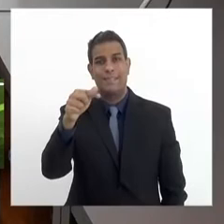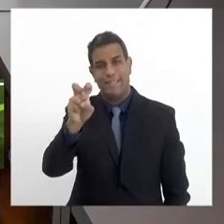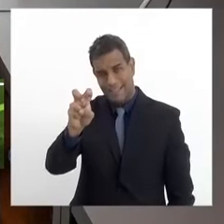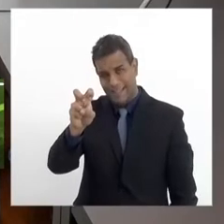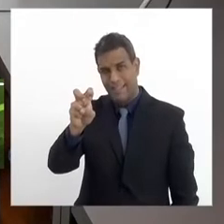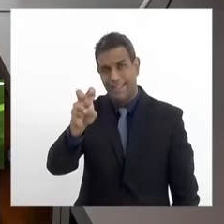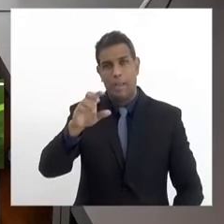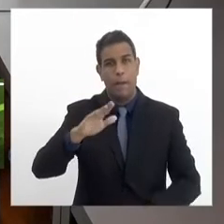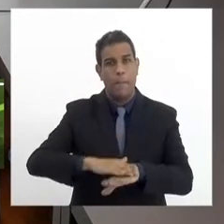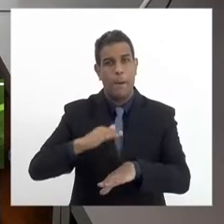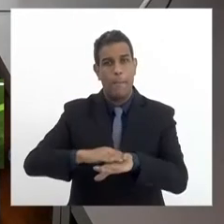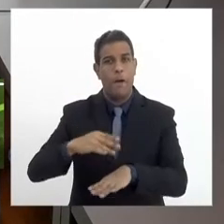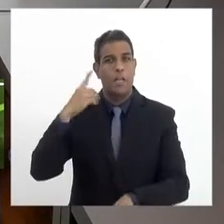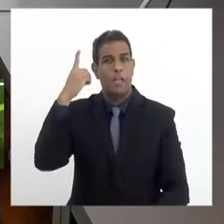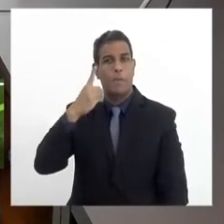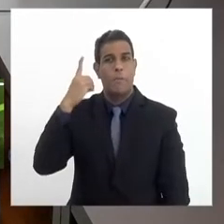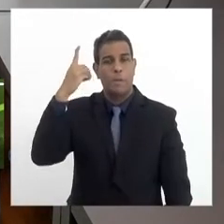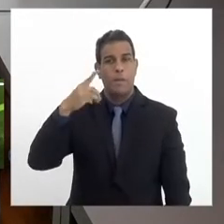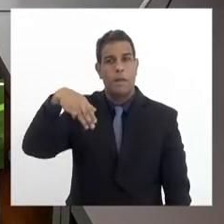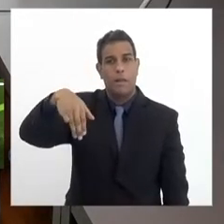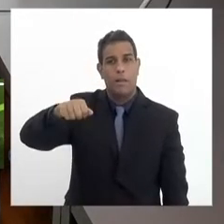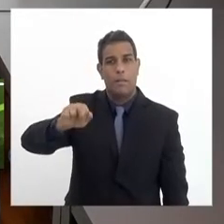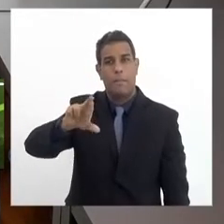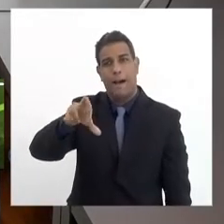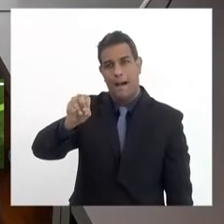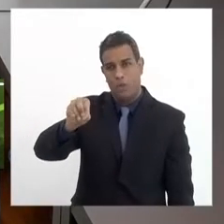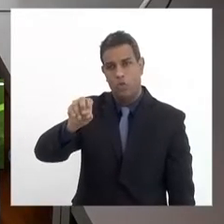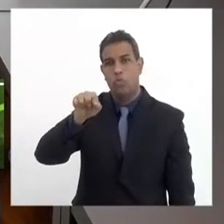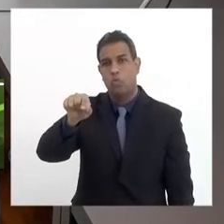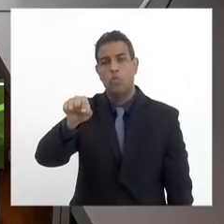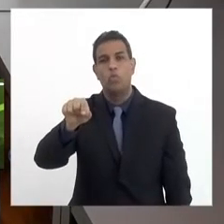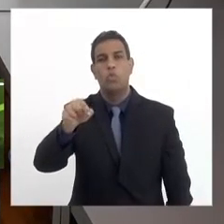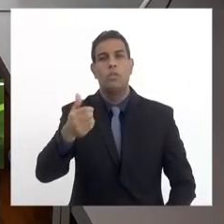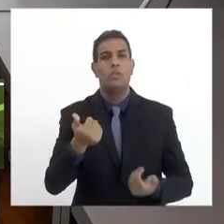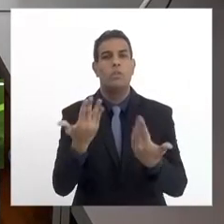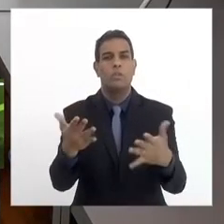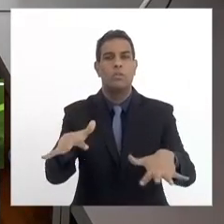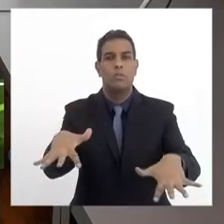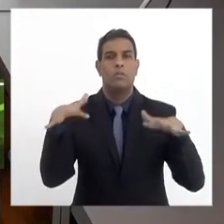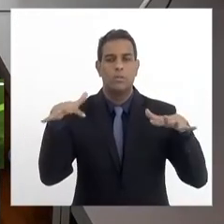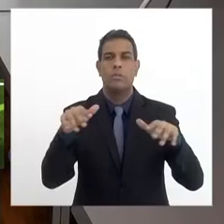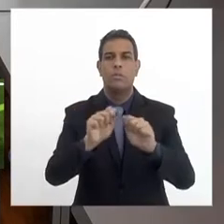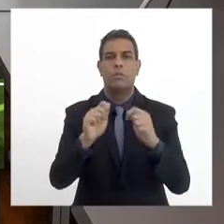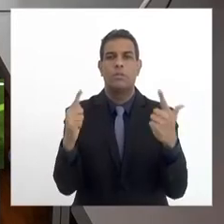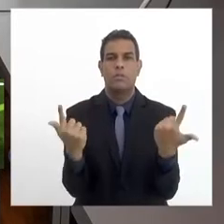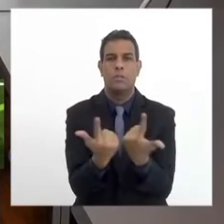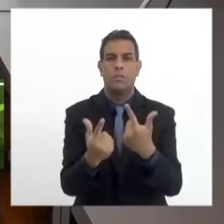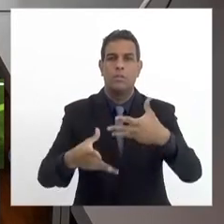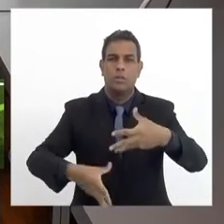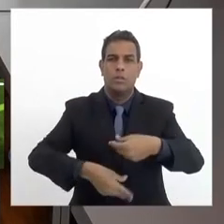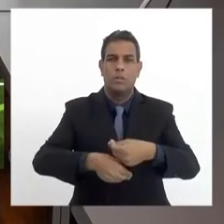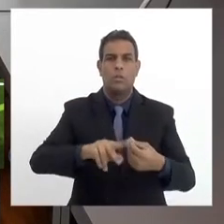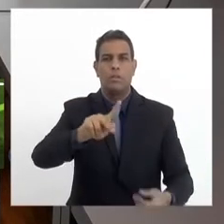autoria do deputado Marcelo Dino. O parecer sugerido em plenário na sessão de 9/3 foi a anexação